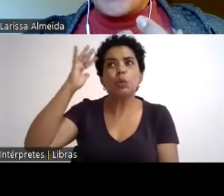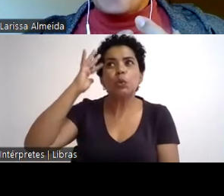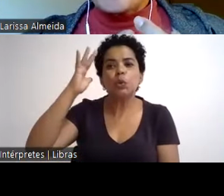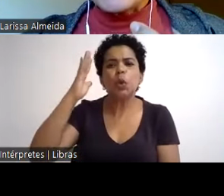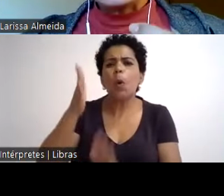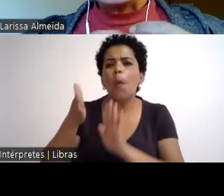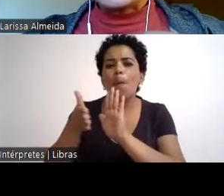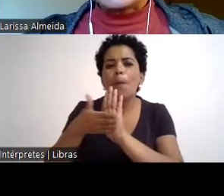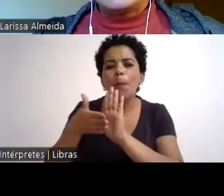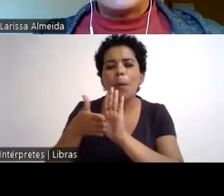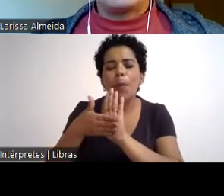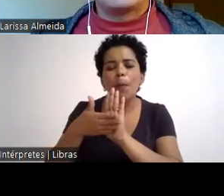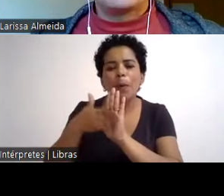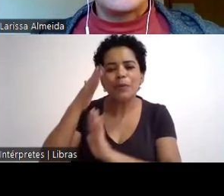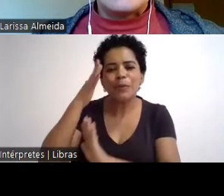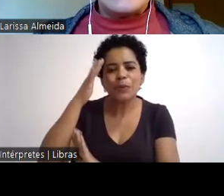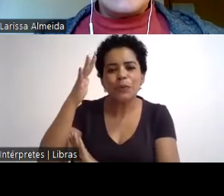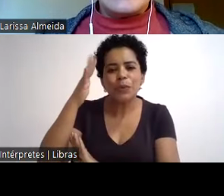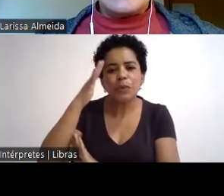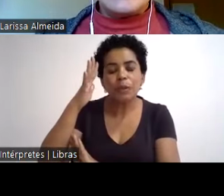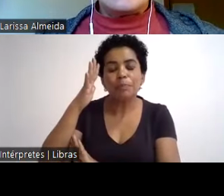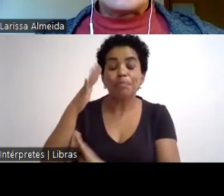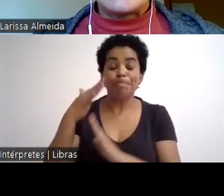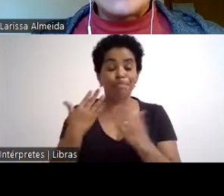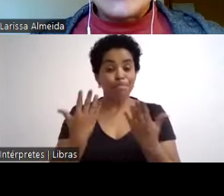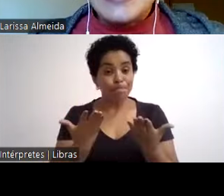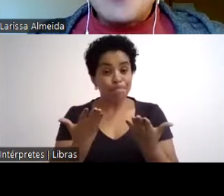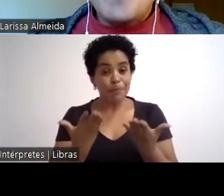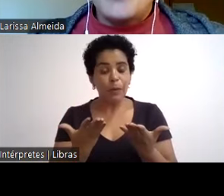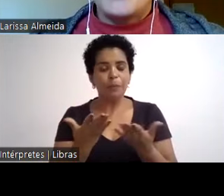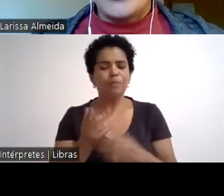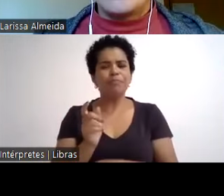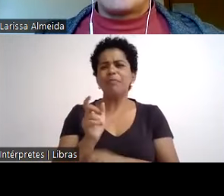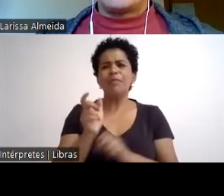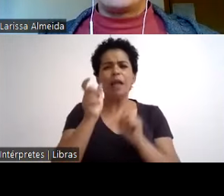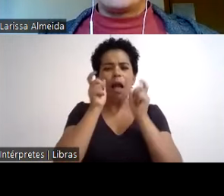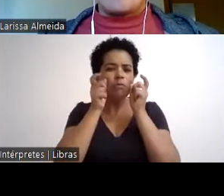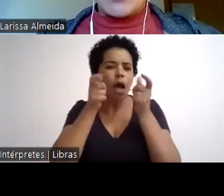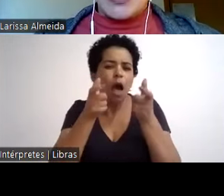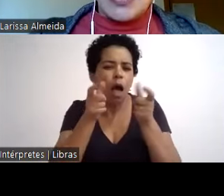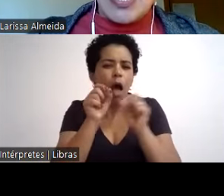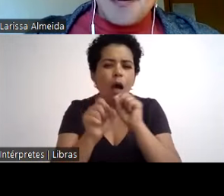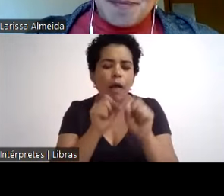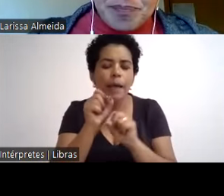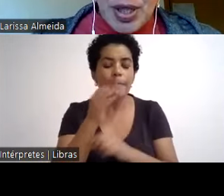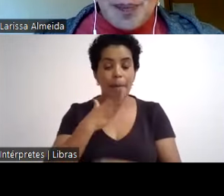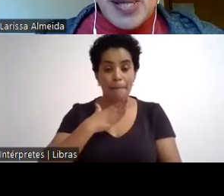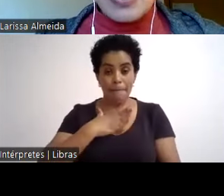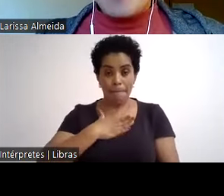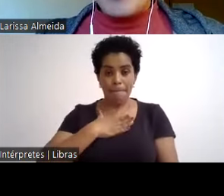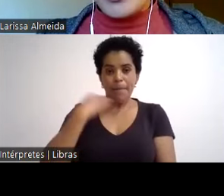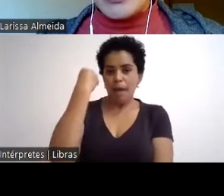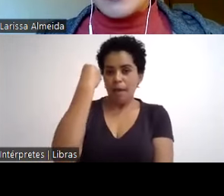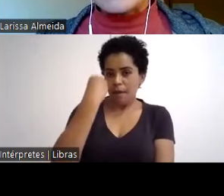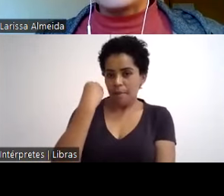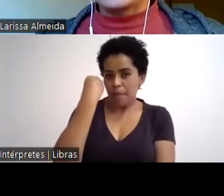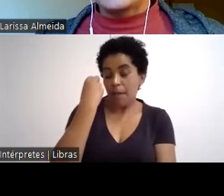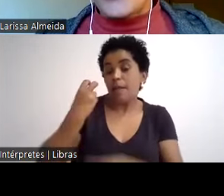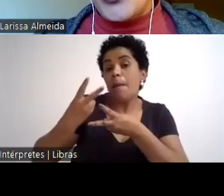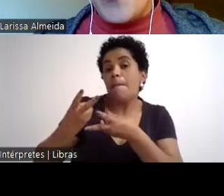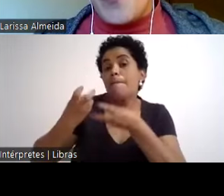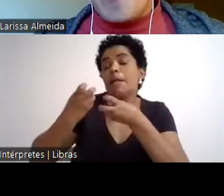propósito. E aí é interessante porque na minha experiência eu percebo que